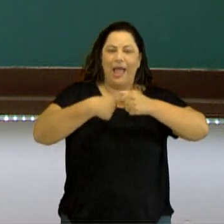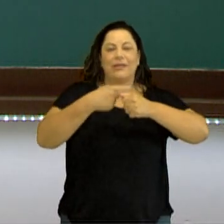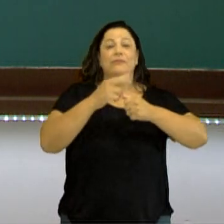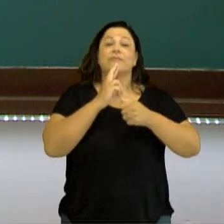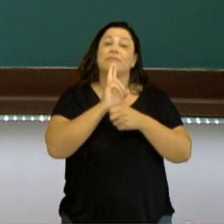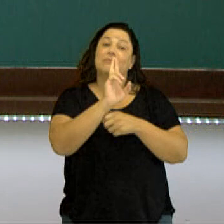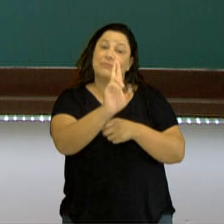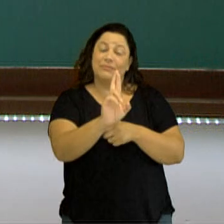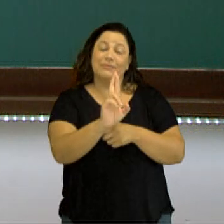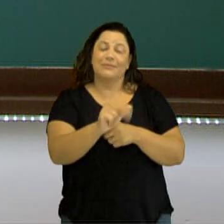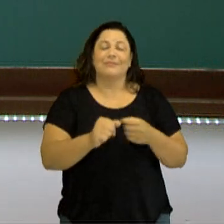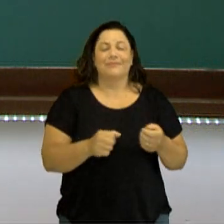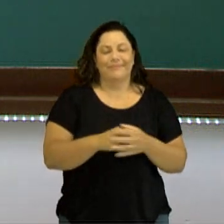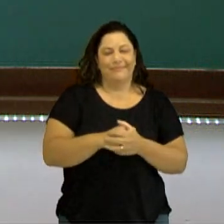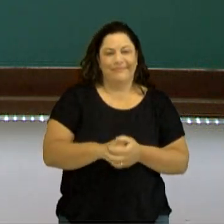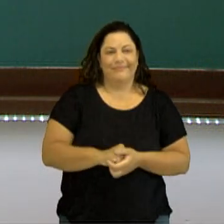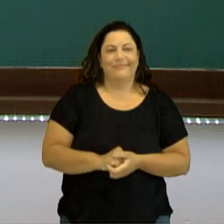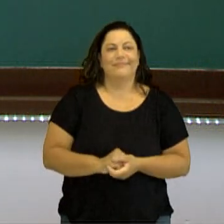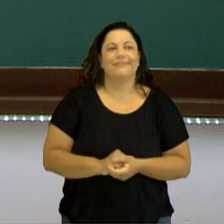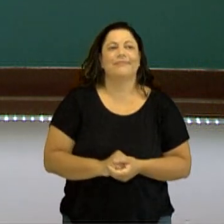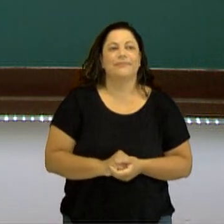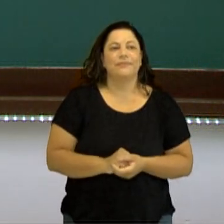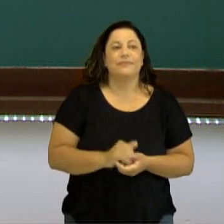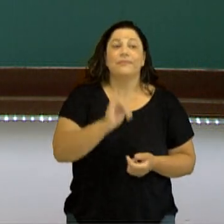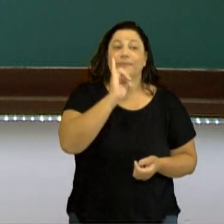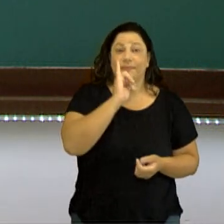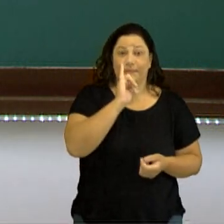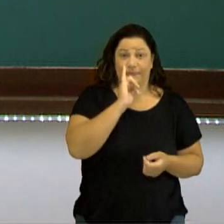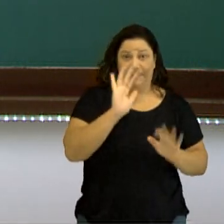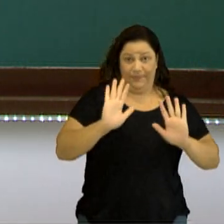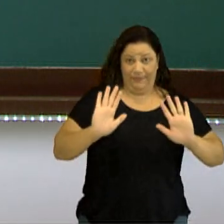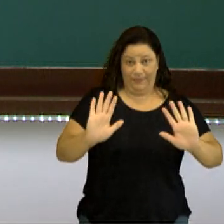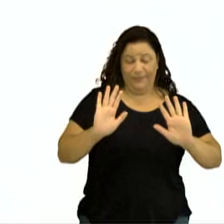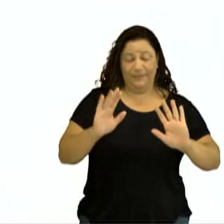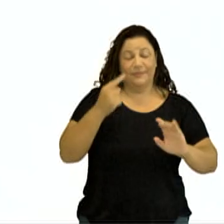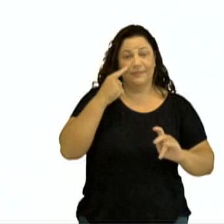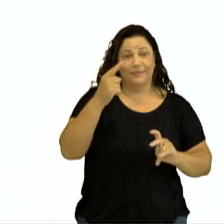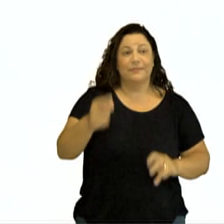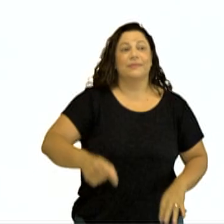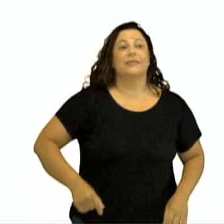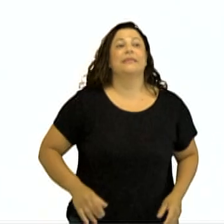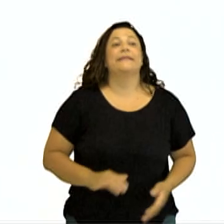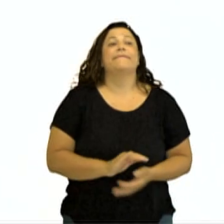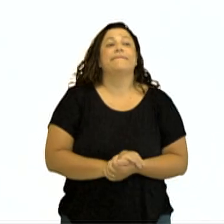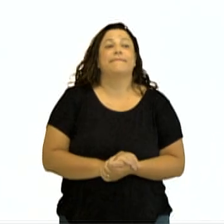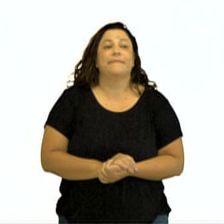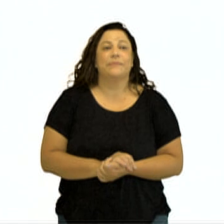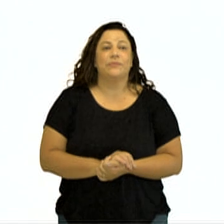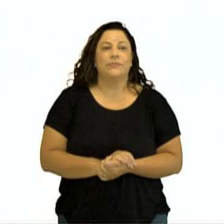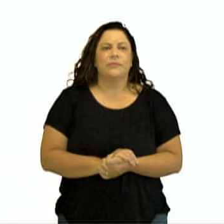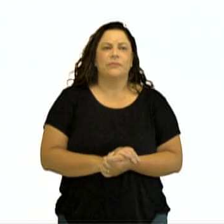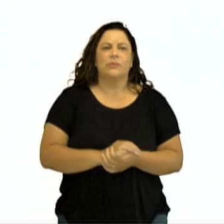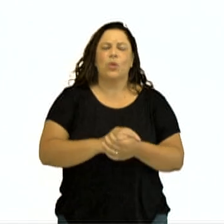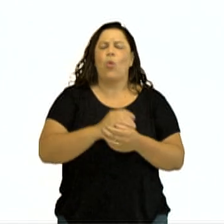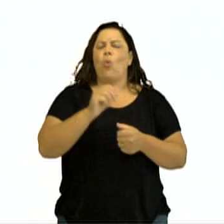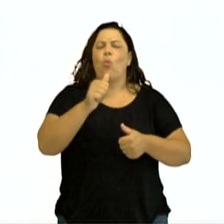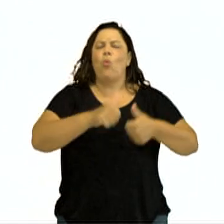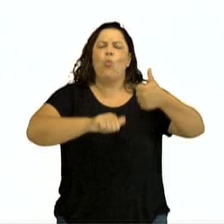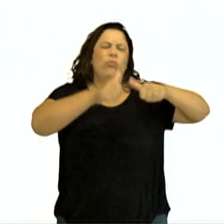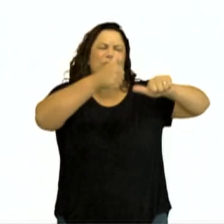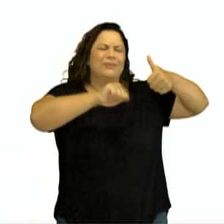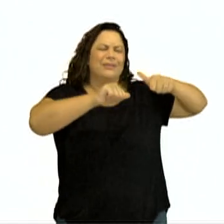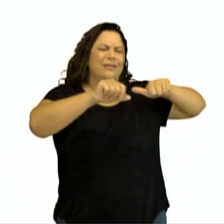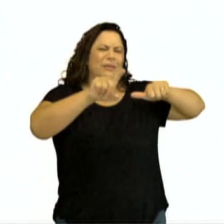estão cada estrutura dessa. Vamos ver se vocês entenderam lá. Olha lá, ó. Elemento químico X,